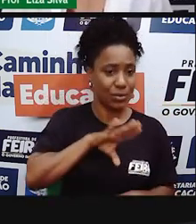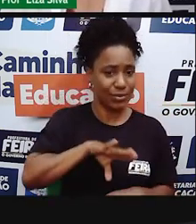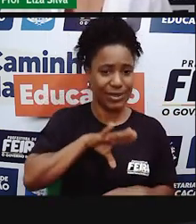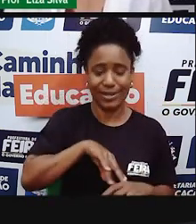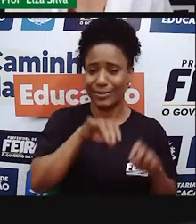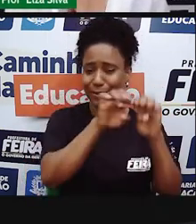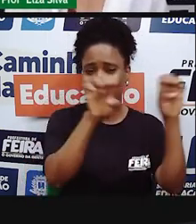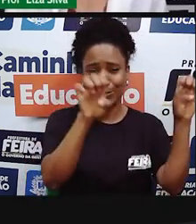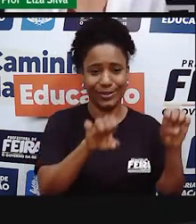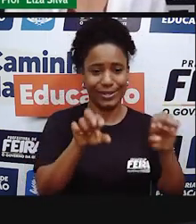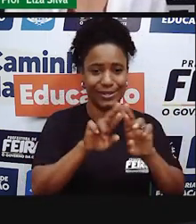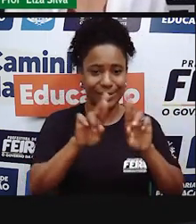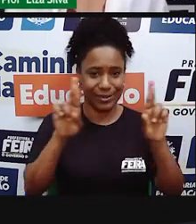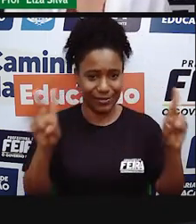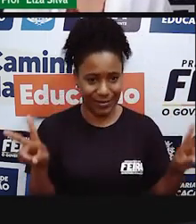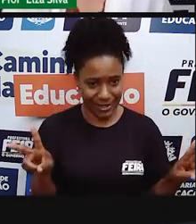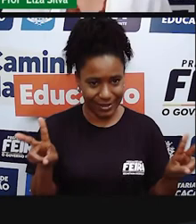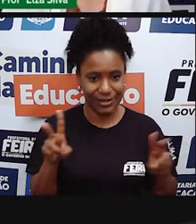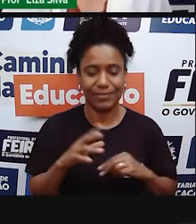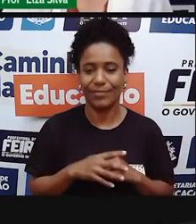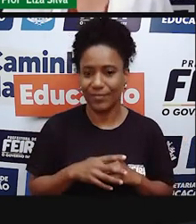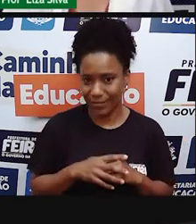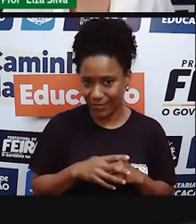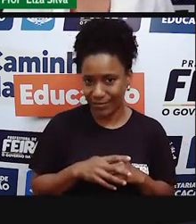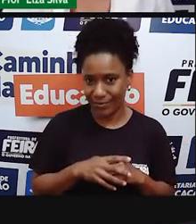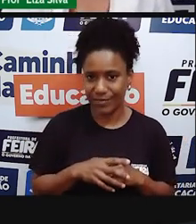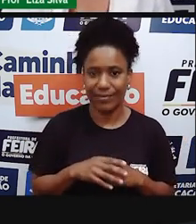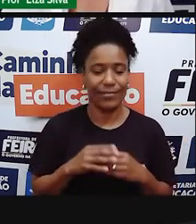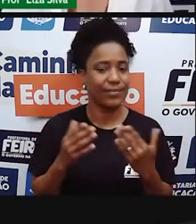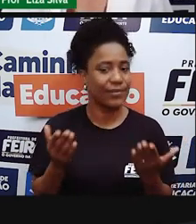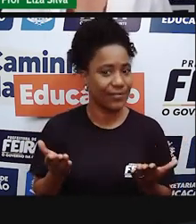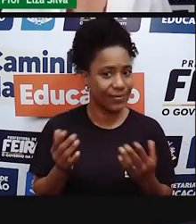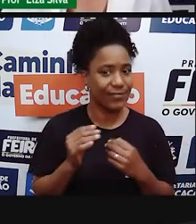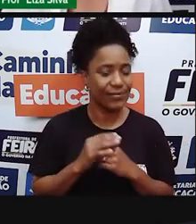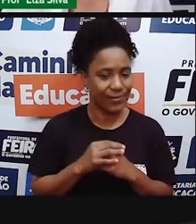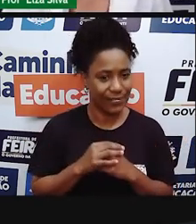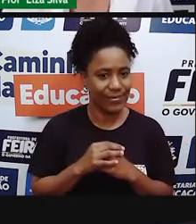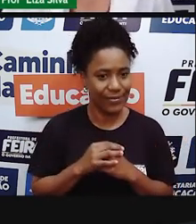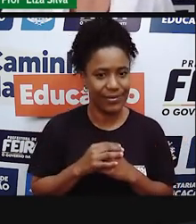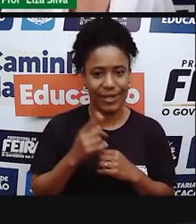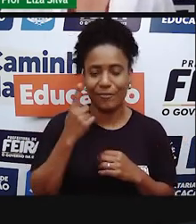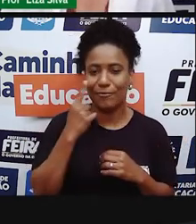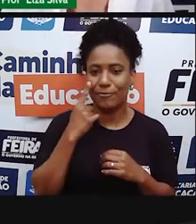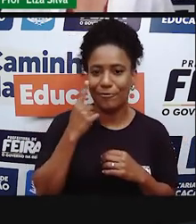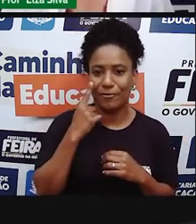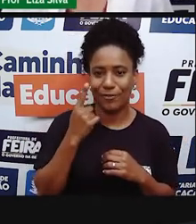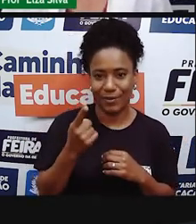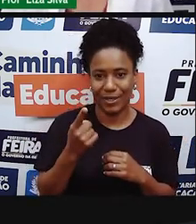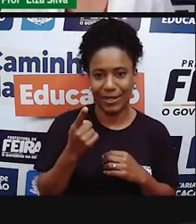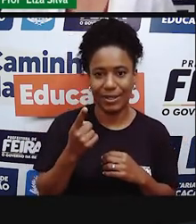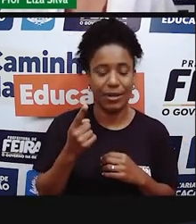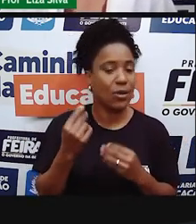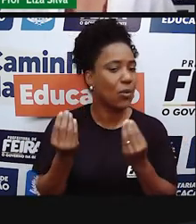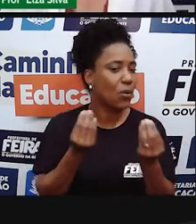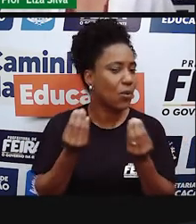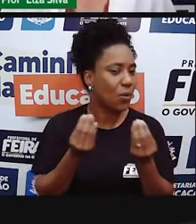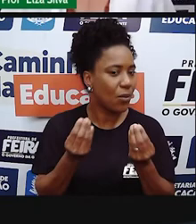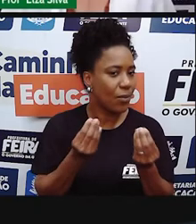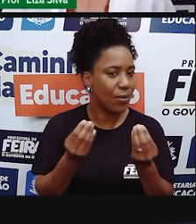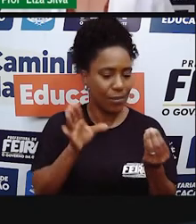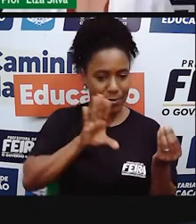né? Traduzindo, assim, aproximadamente para a nossa língua, seria o caso genitivo, mas nós não